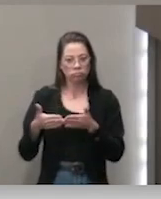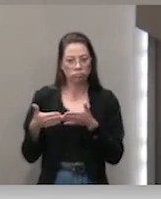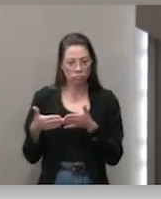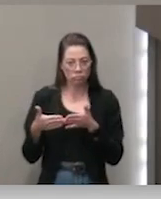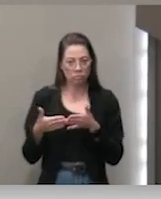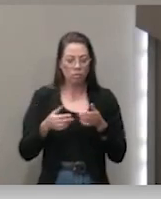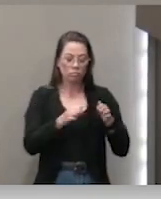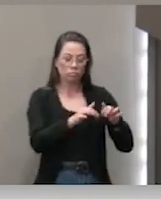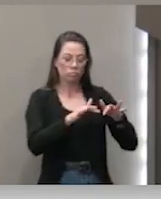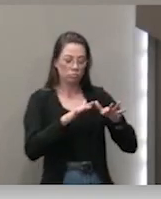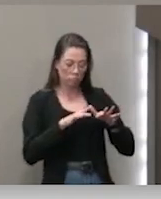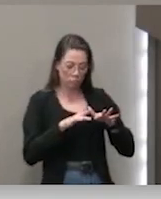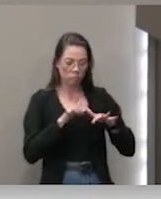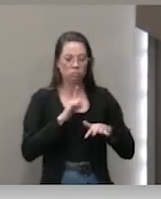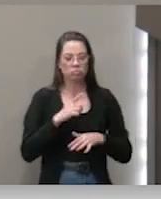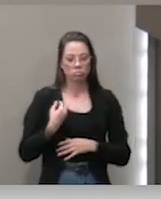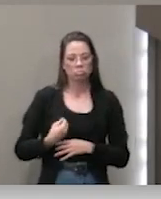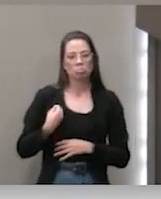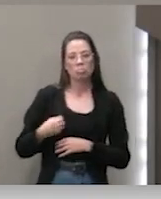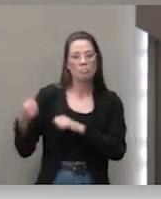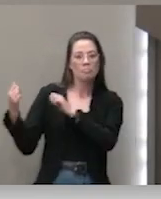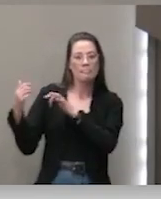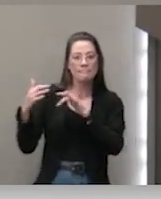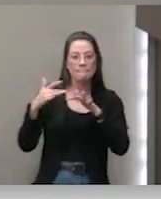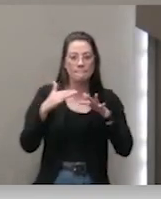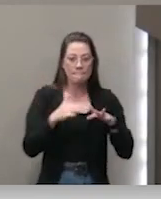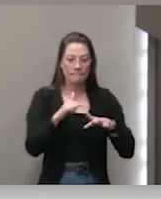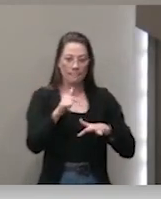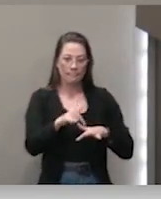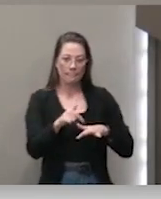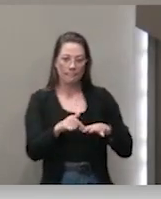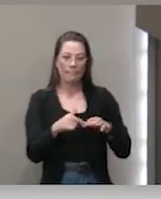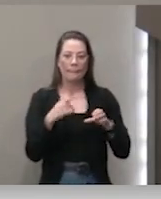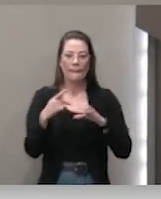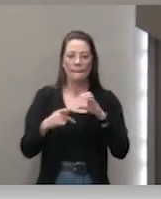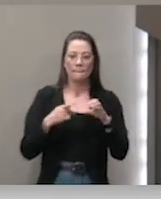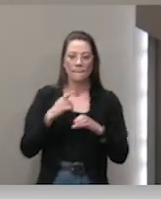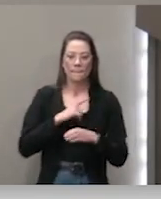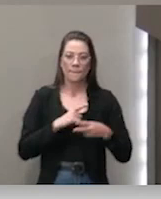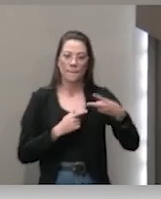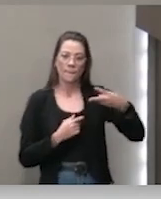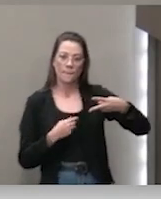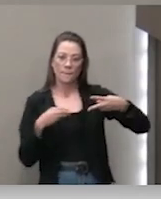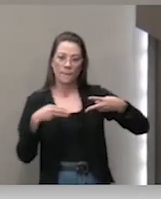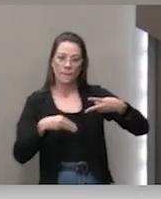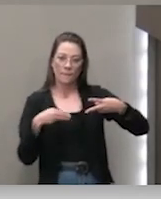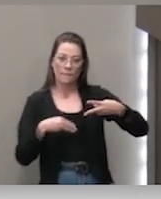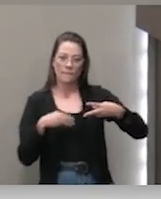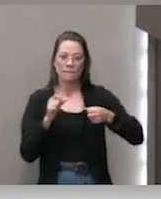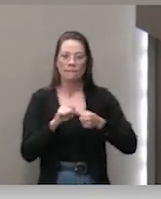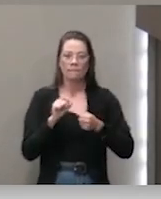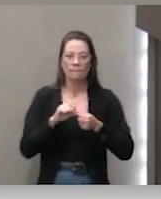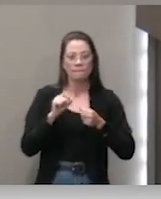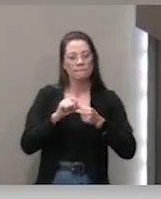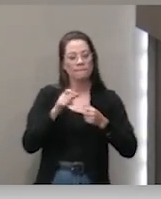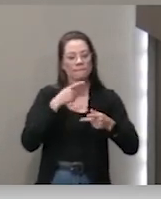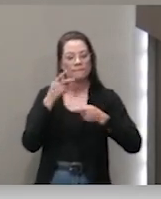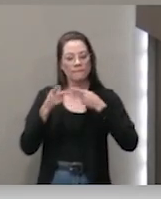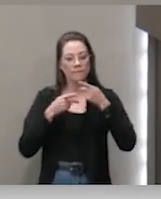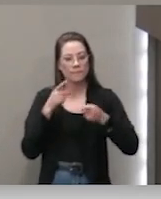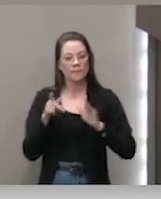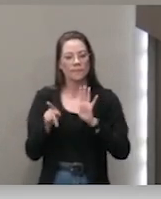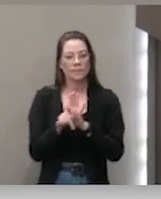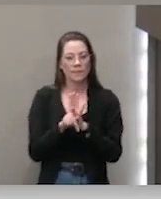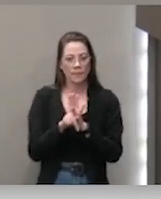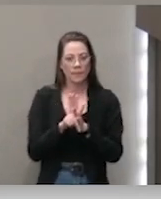os nossos munícipes podem vir e vão ter o tempo de 2 minutos para fazerem as suas manifestações,